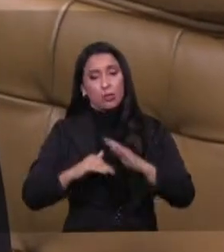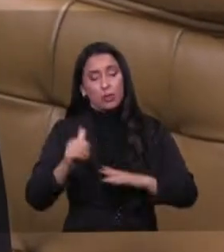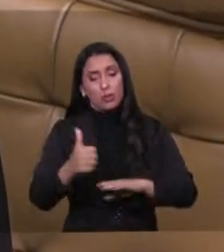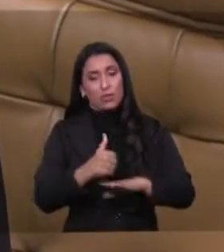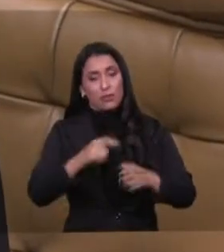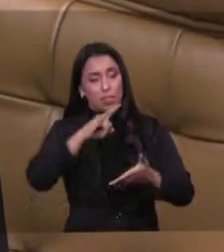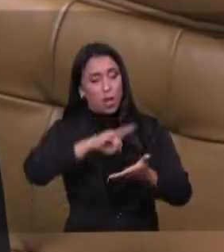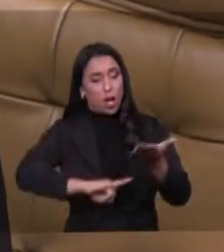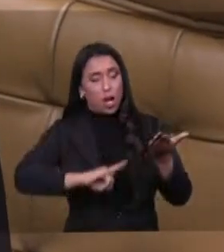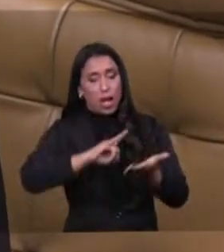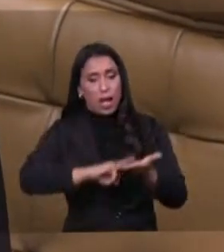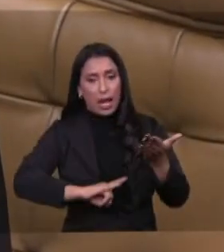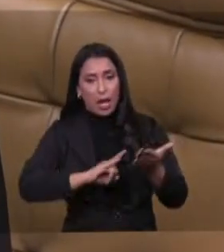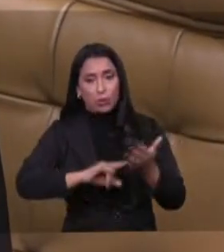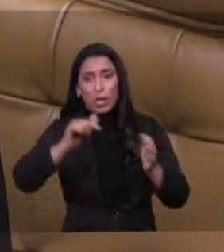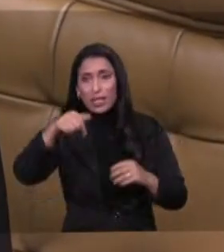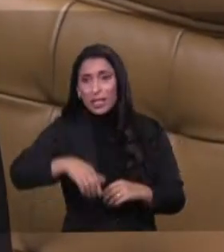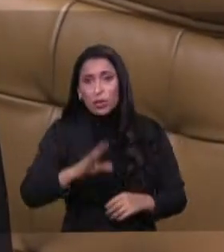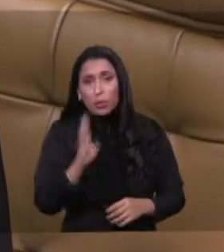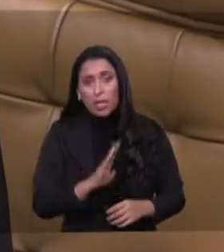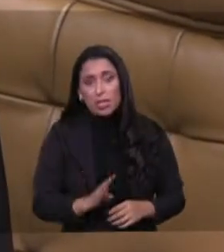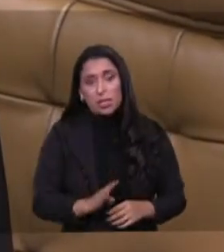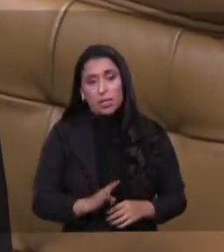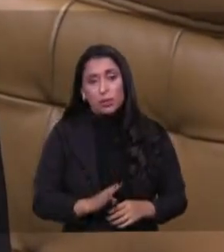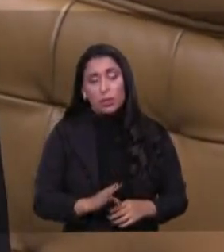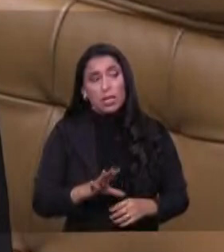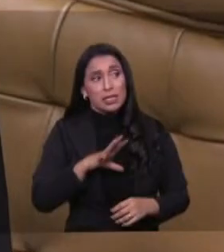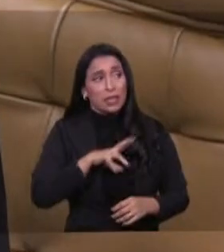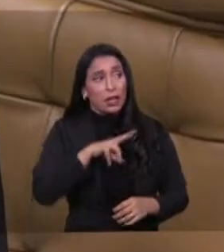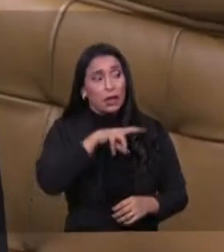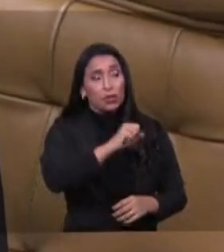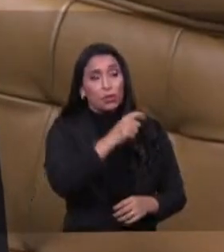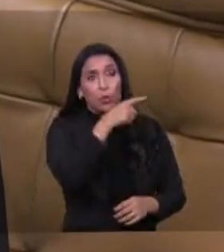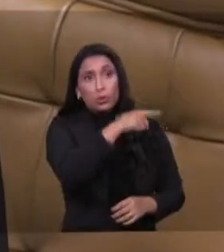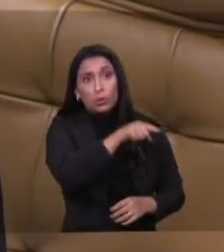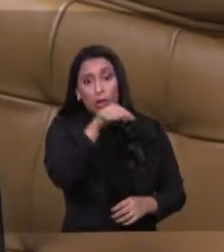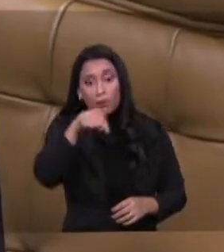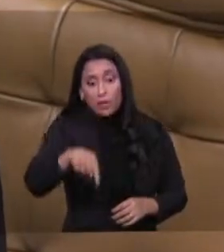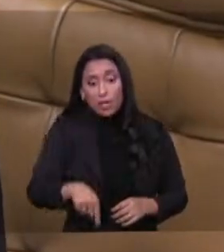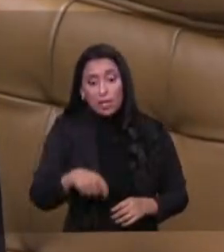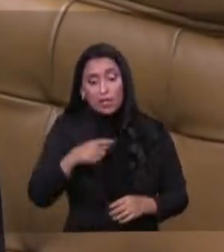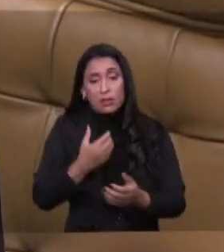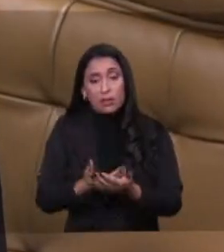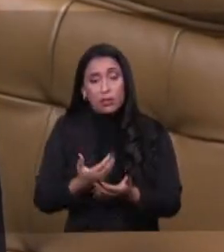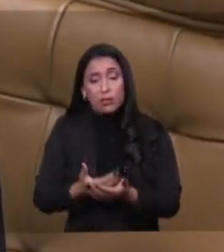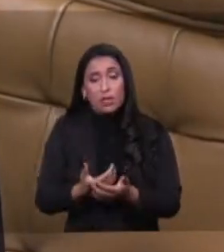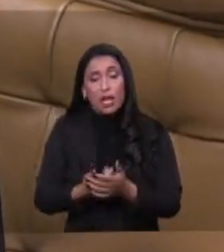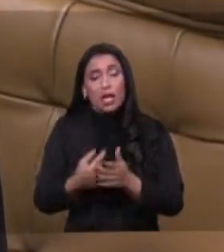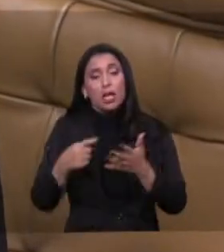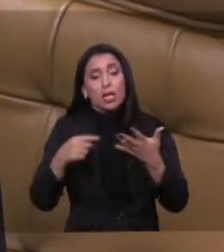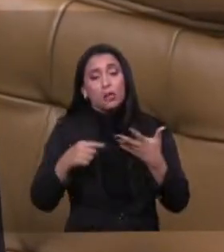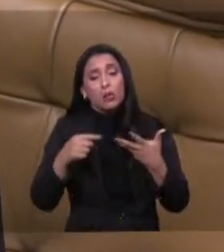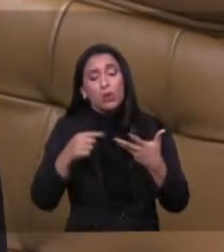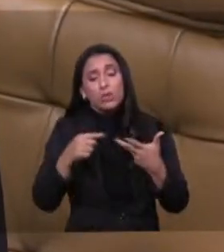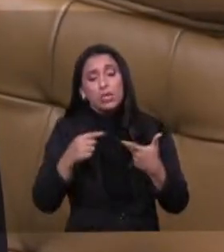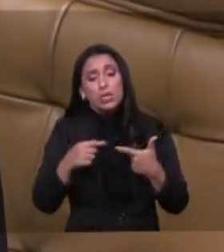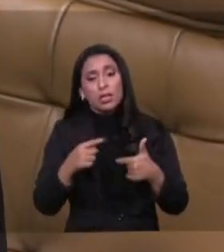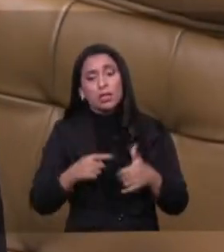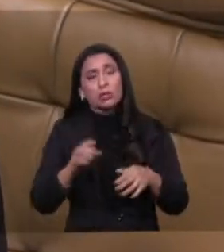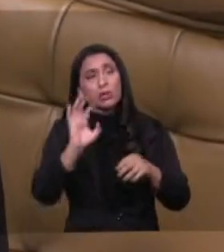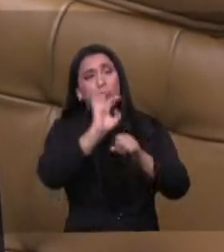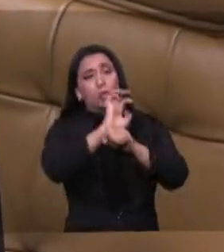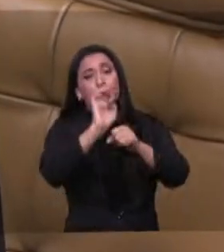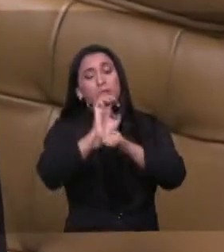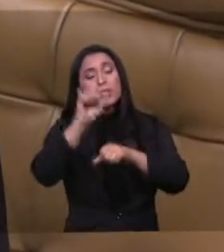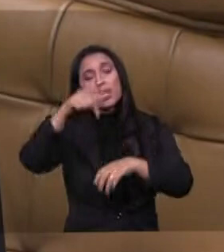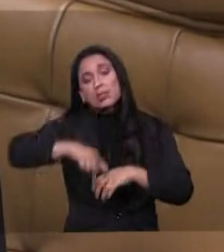fazendo laudo antropológico no Brasil e definindo, inclusive, as composições ou entes